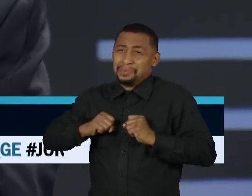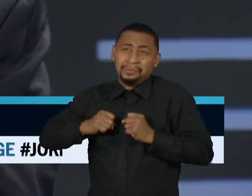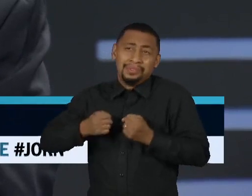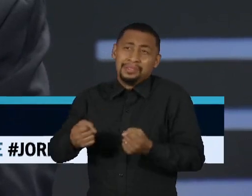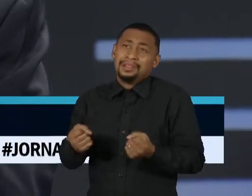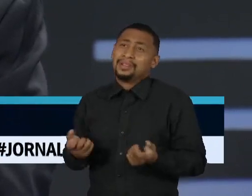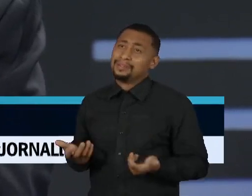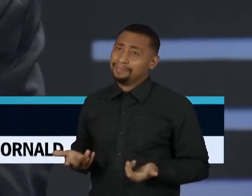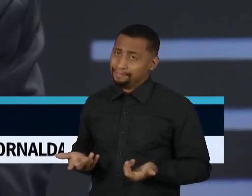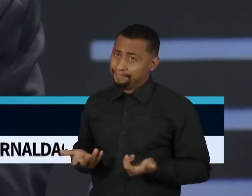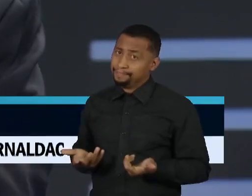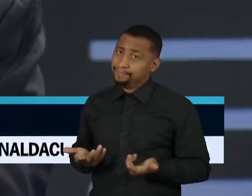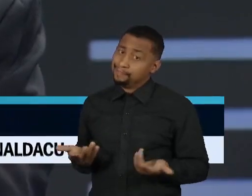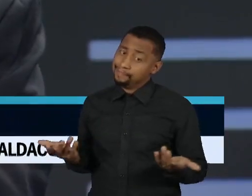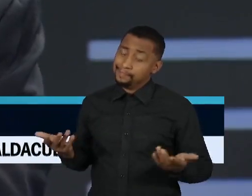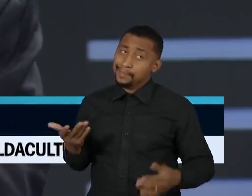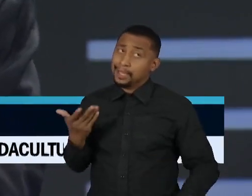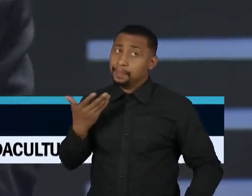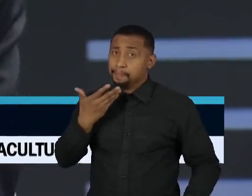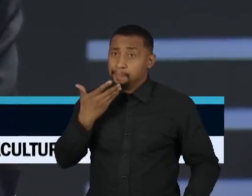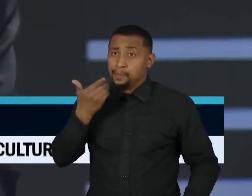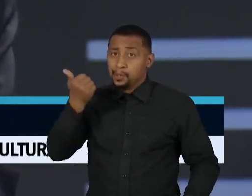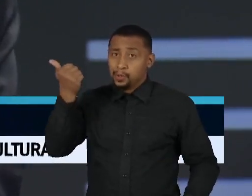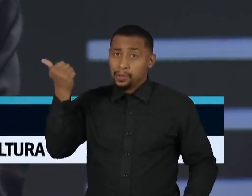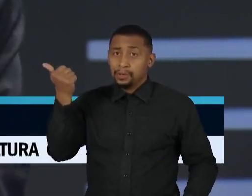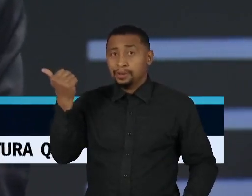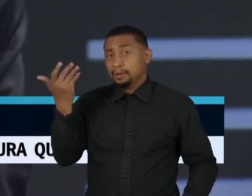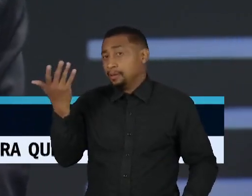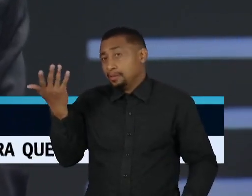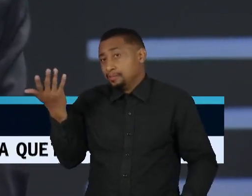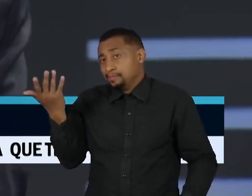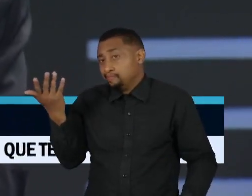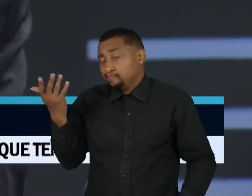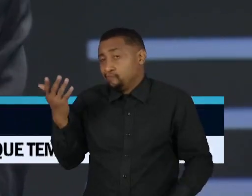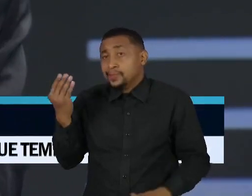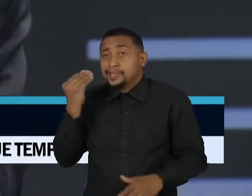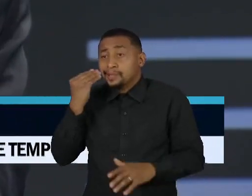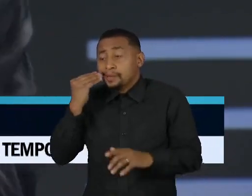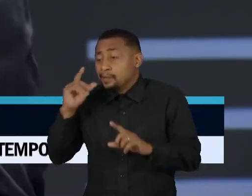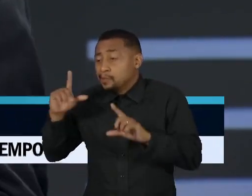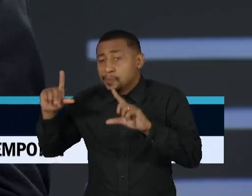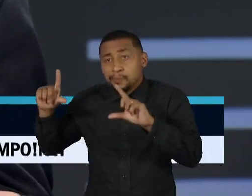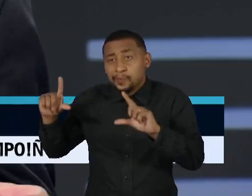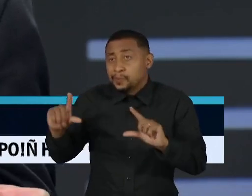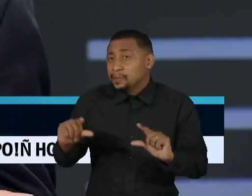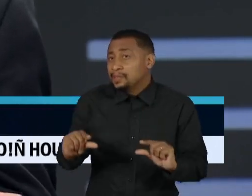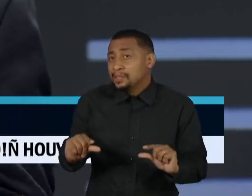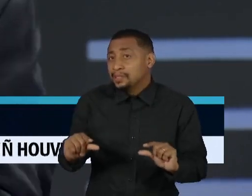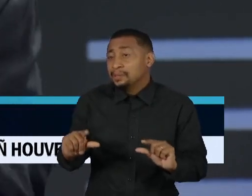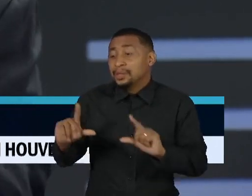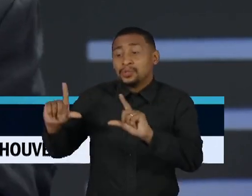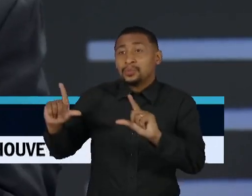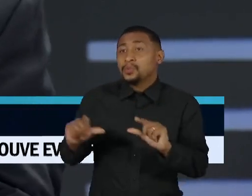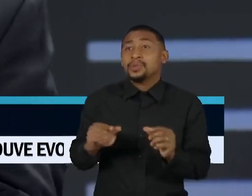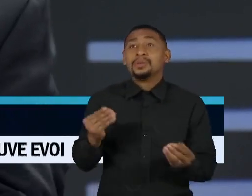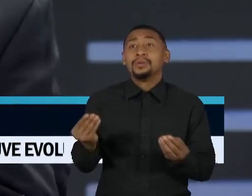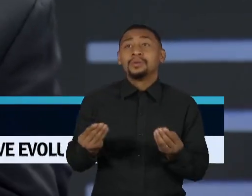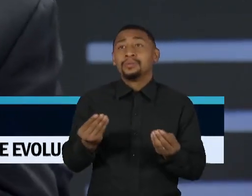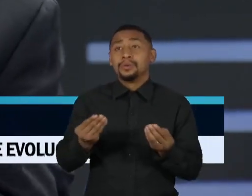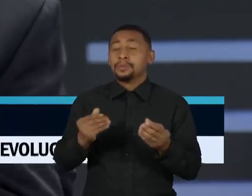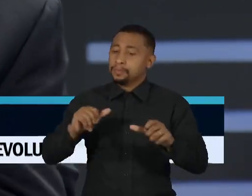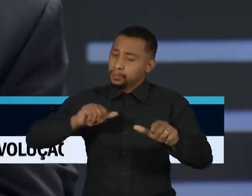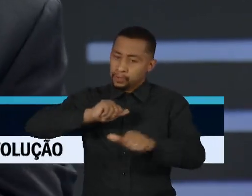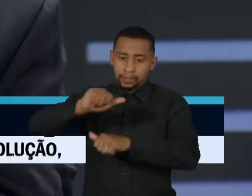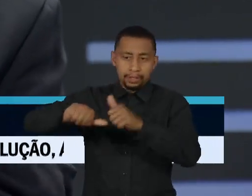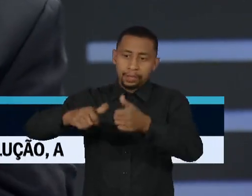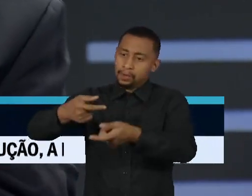eu diria que a melhor solução seria você reduzir. Mas isso depende de uma mudança, tanto econômica, só que quando você calcula a